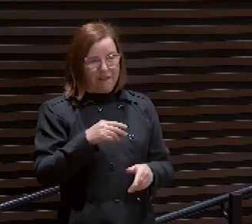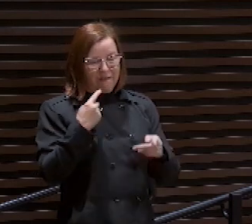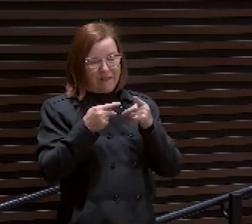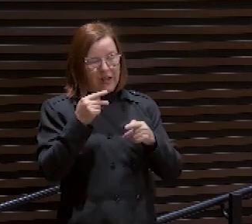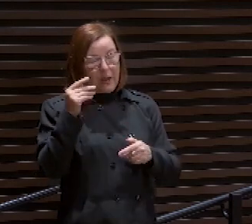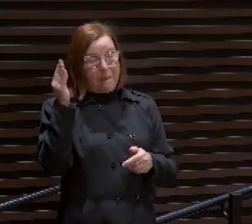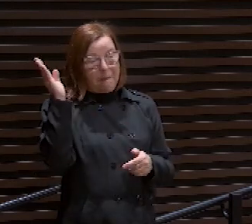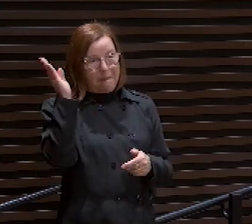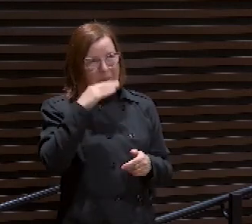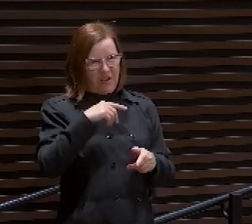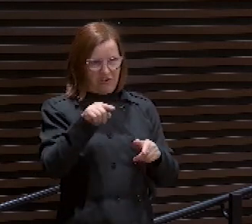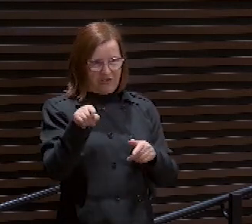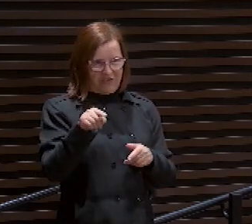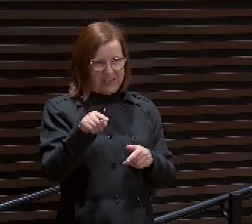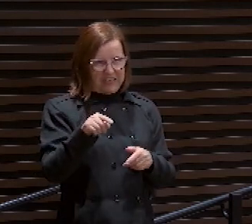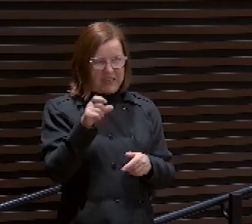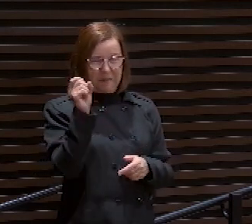isso.